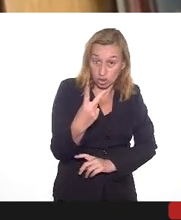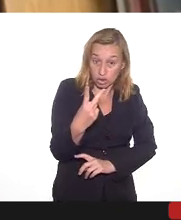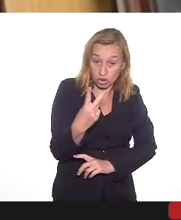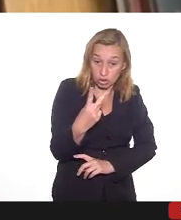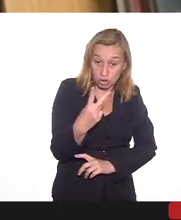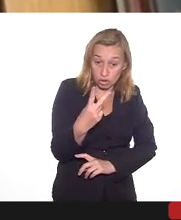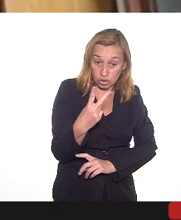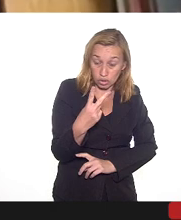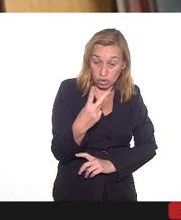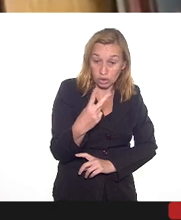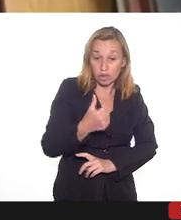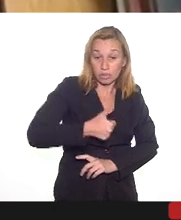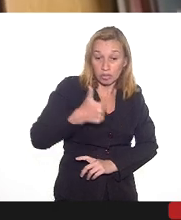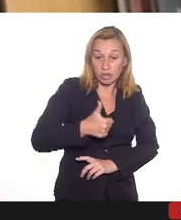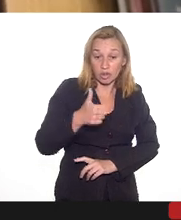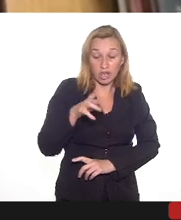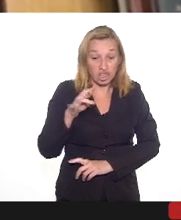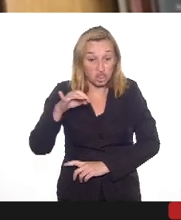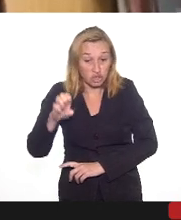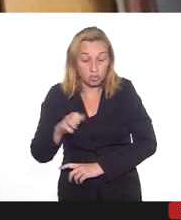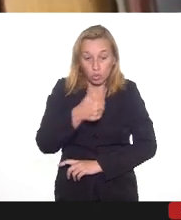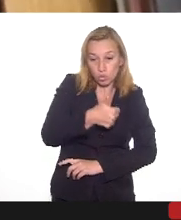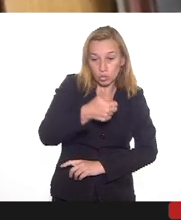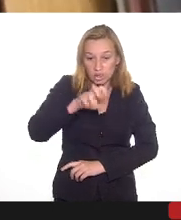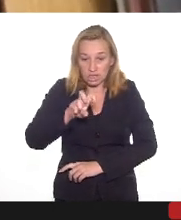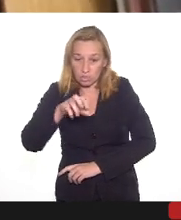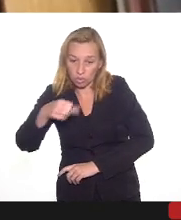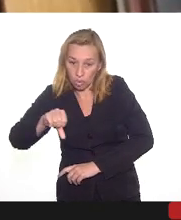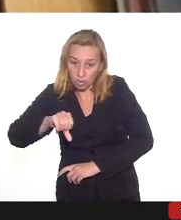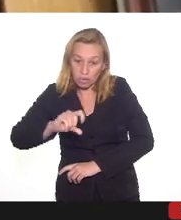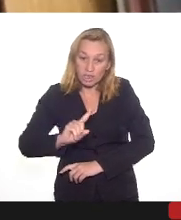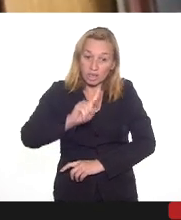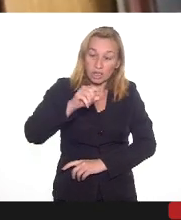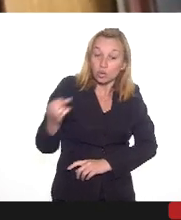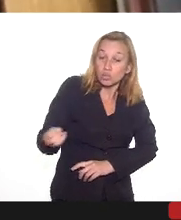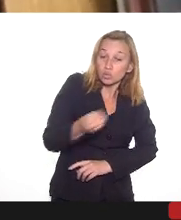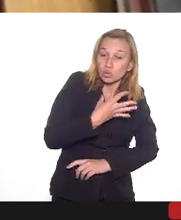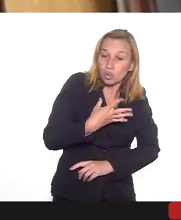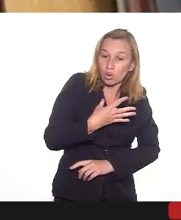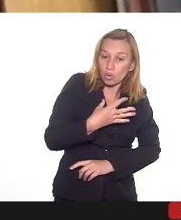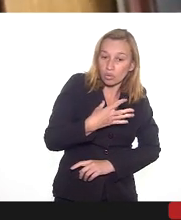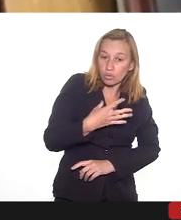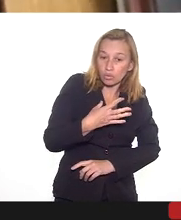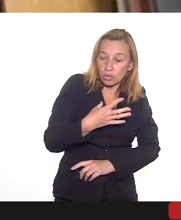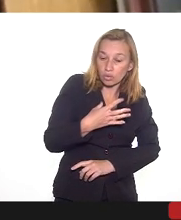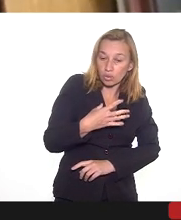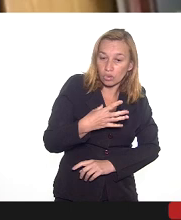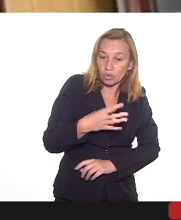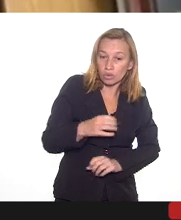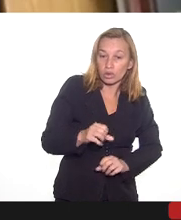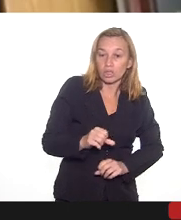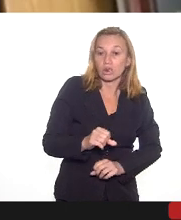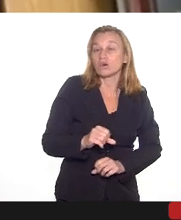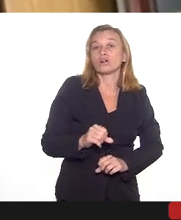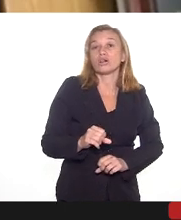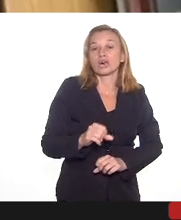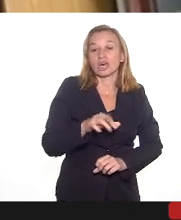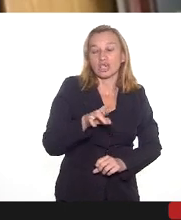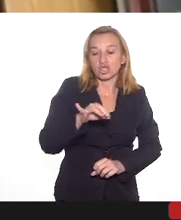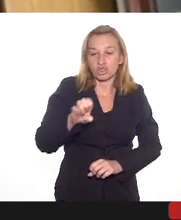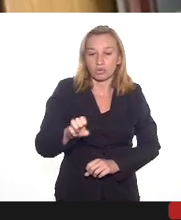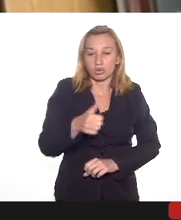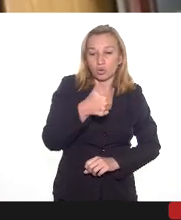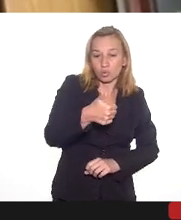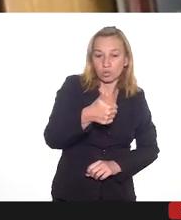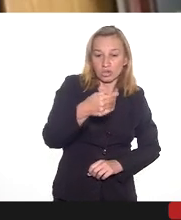verdade, um primeiro regime da 159, e agora é como se a gente estivesse entrando num novo regime regido pela Lei Complementar 178. Então, a